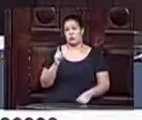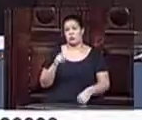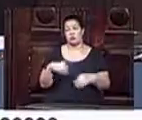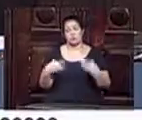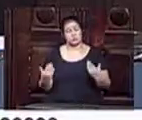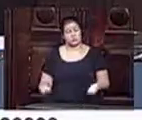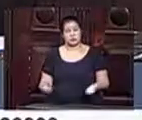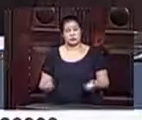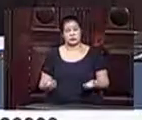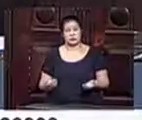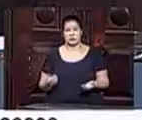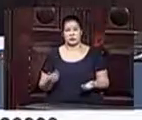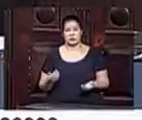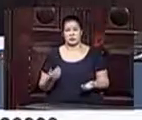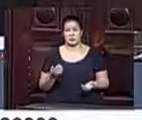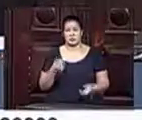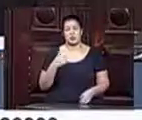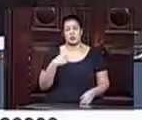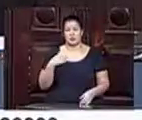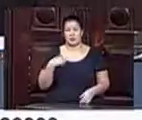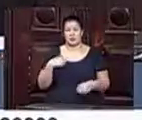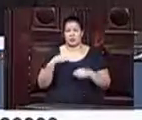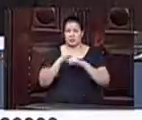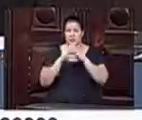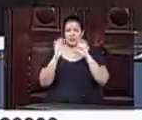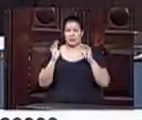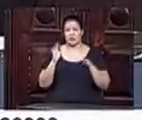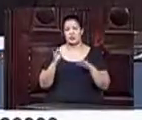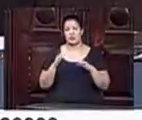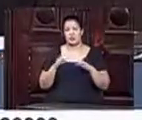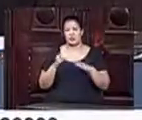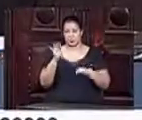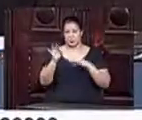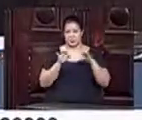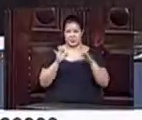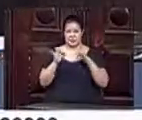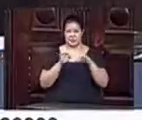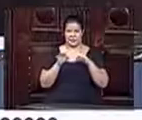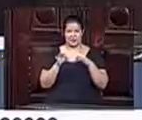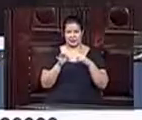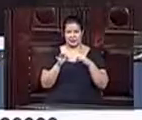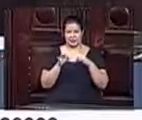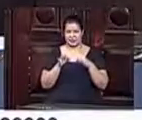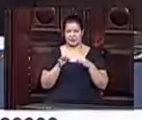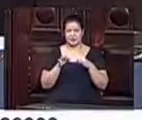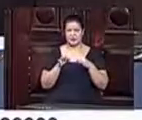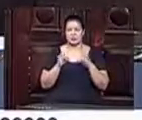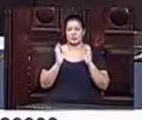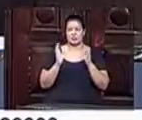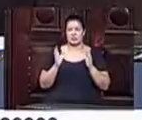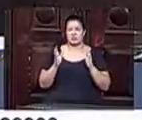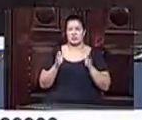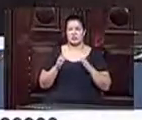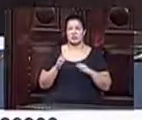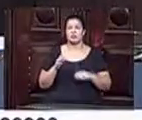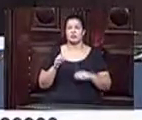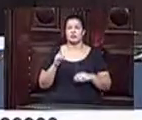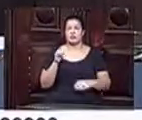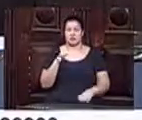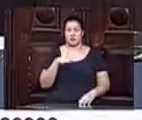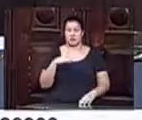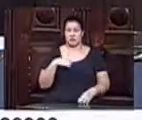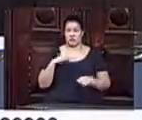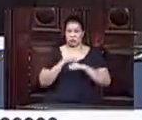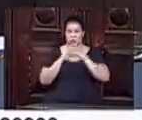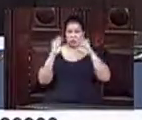Então, é basicamente isso que o projeto se dispõe. Ele não vem para estadiar o paciente com câncer. É